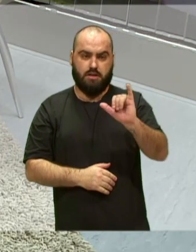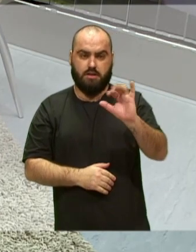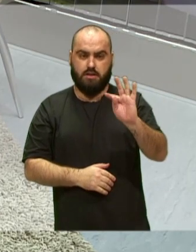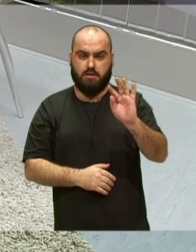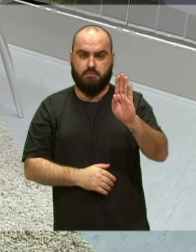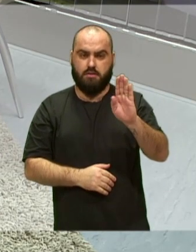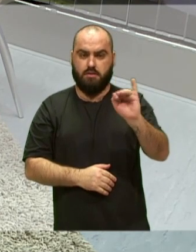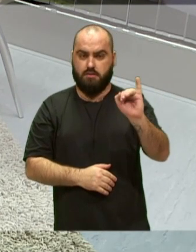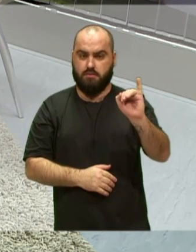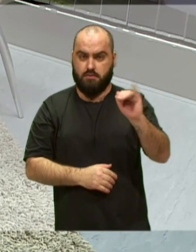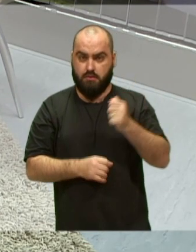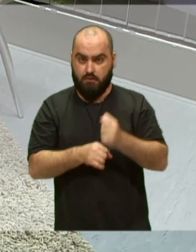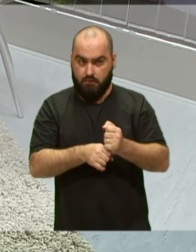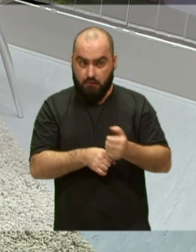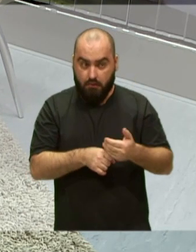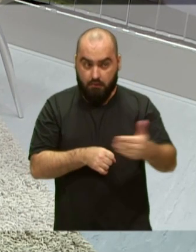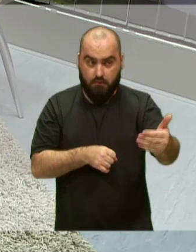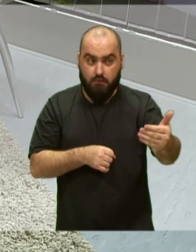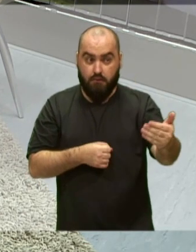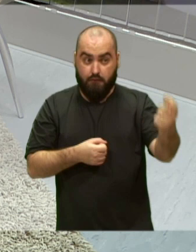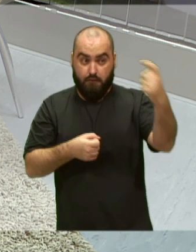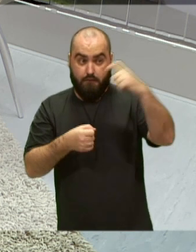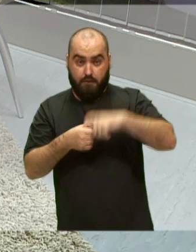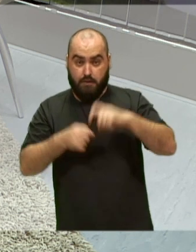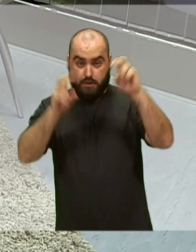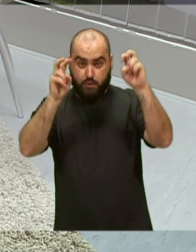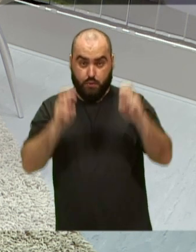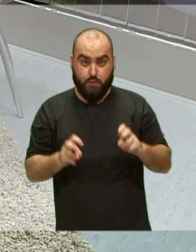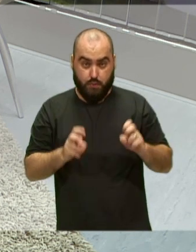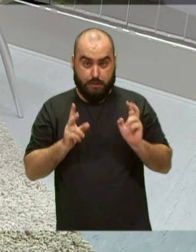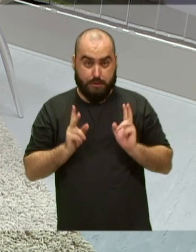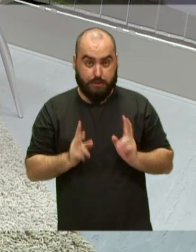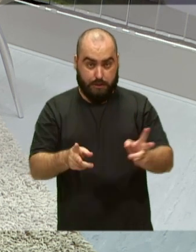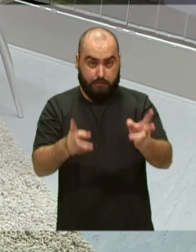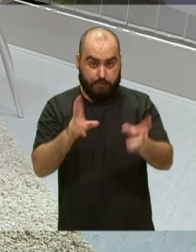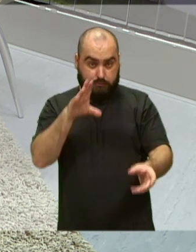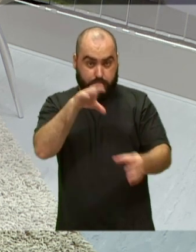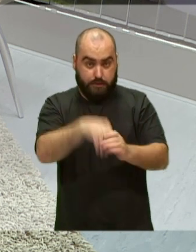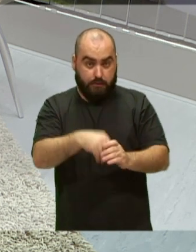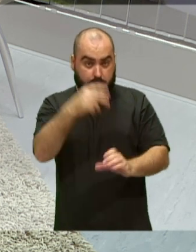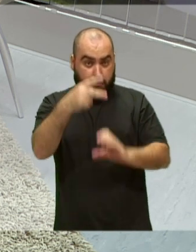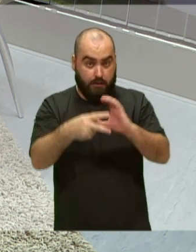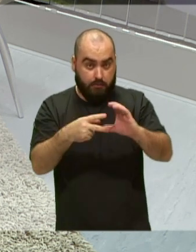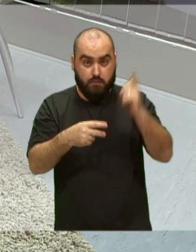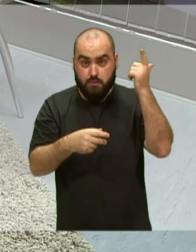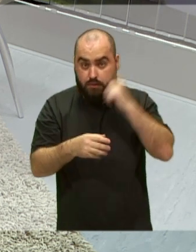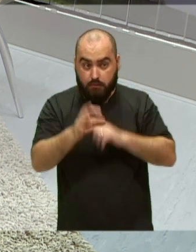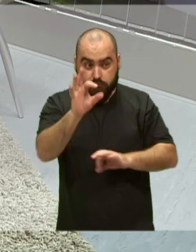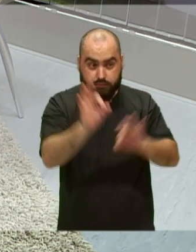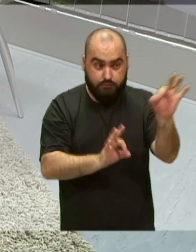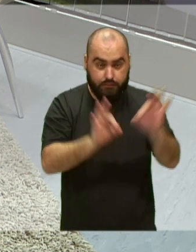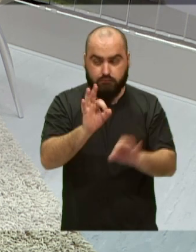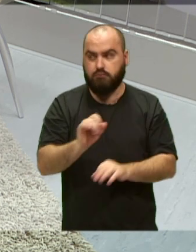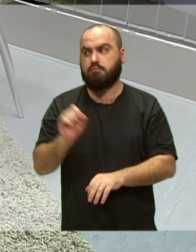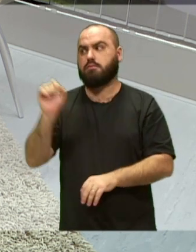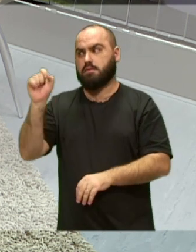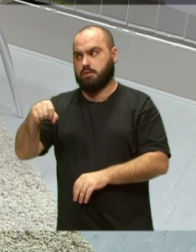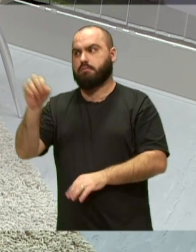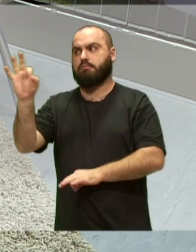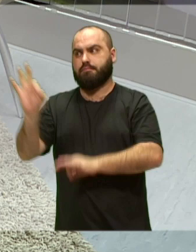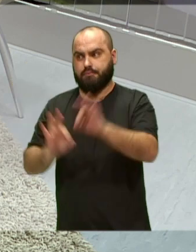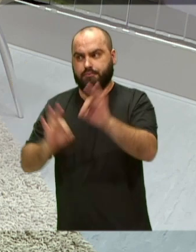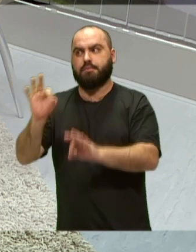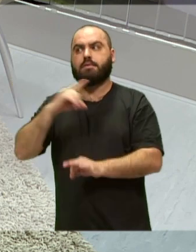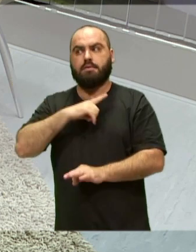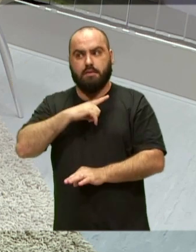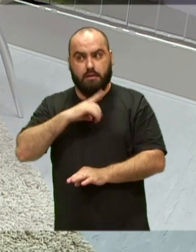Vereadores nos próximos anos o senhor acredita porque tem sempre muita coisa a poder facilitar ajustar e regulamentar e e